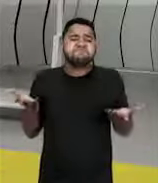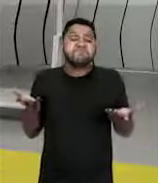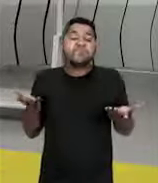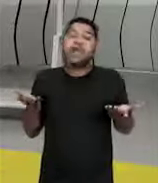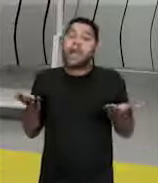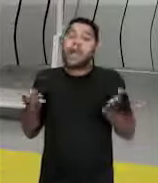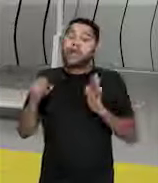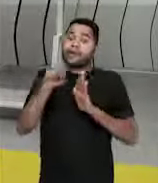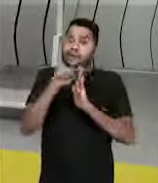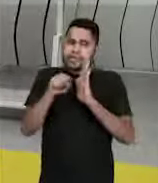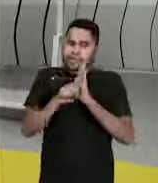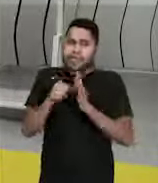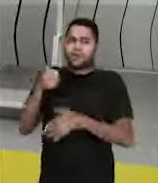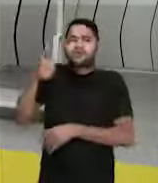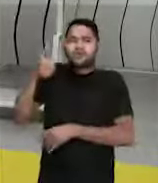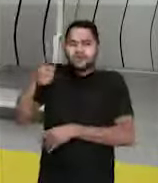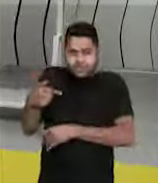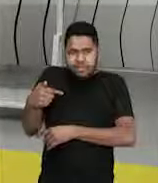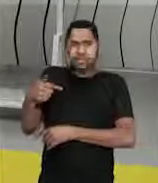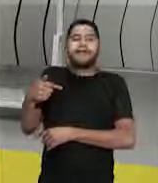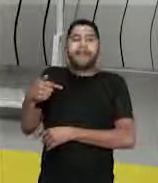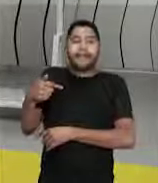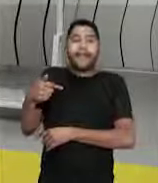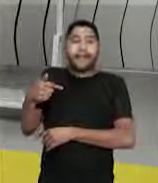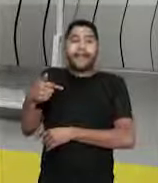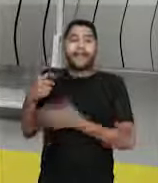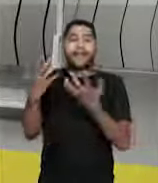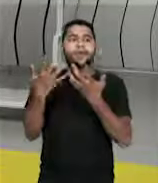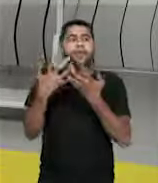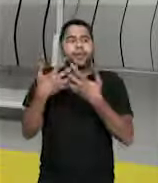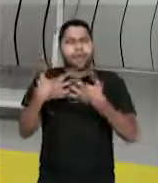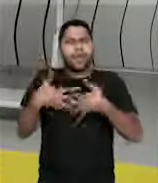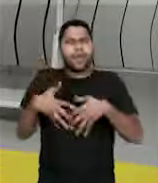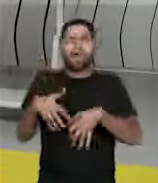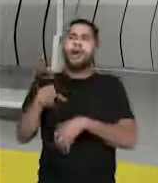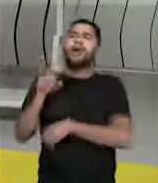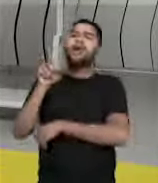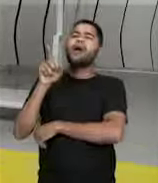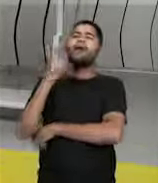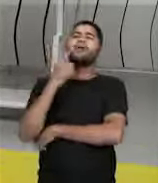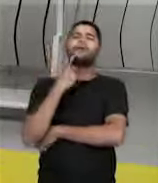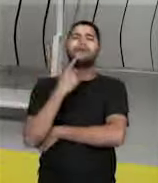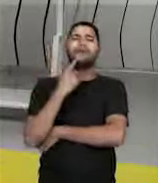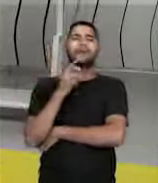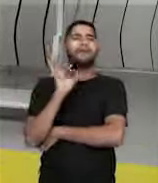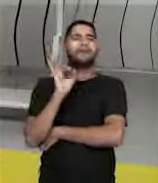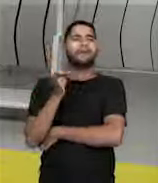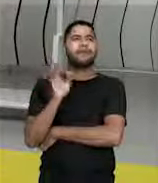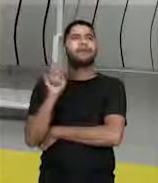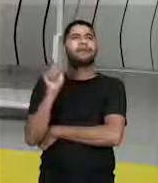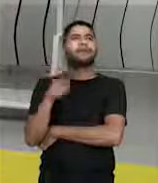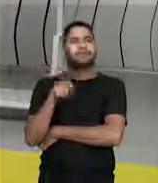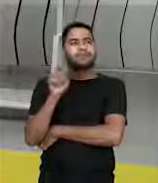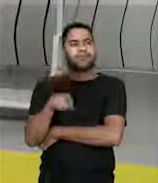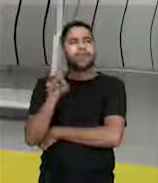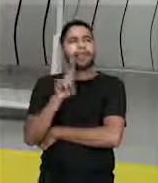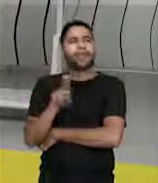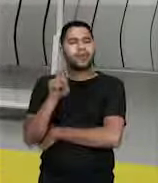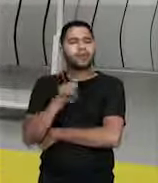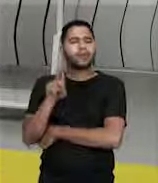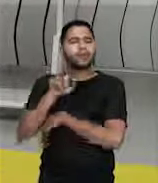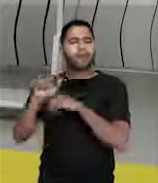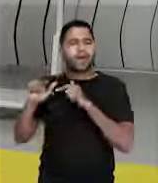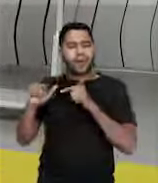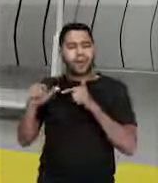século XVII é que as máquinas térmicas passaram a ser utilizadas para a realização de algum